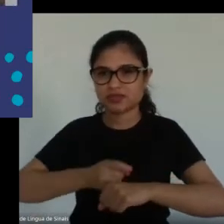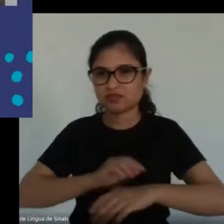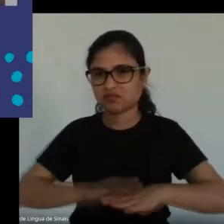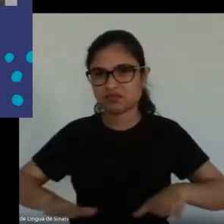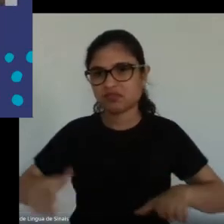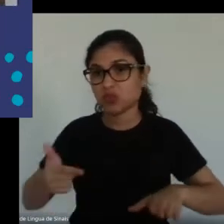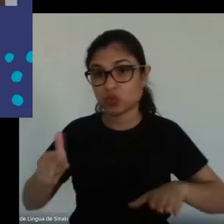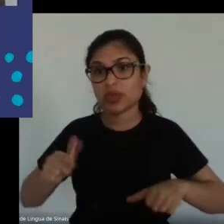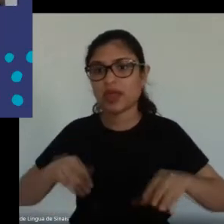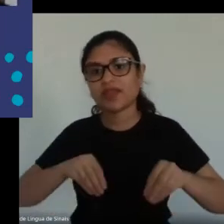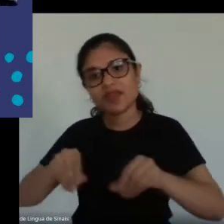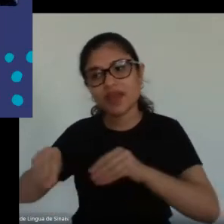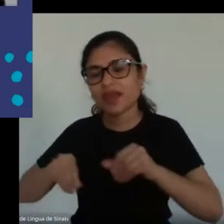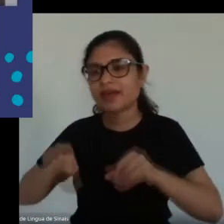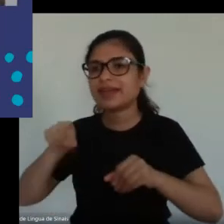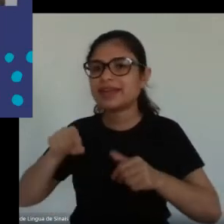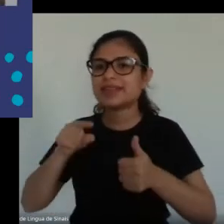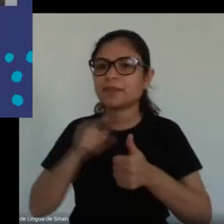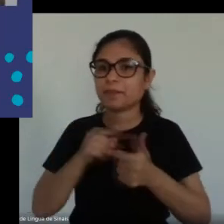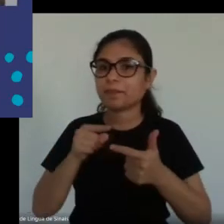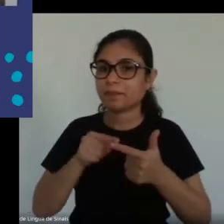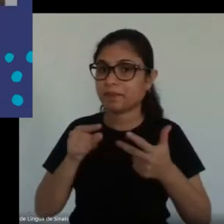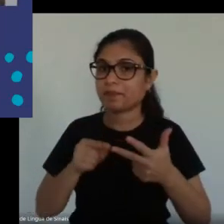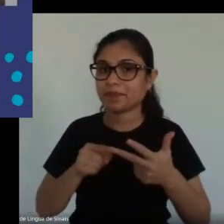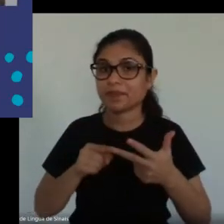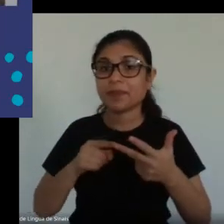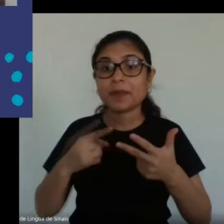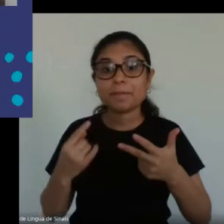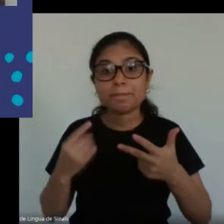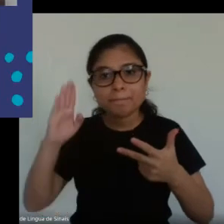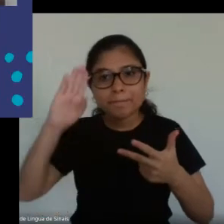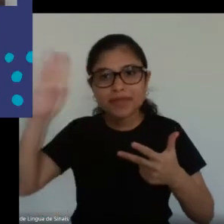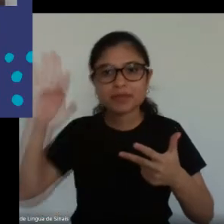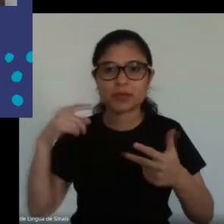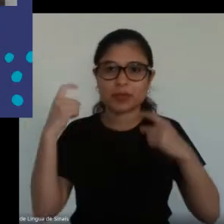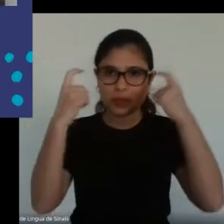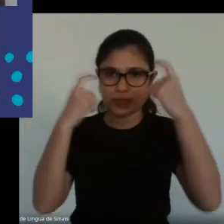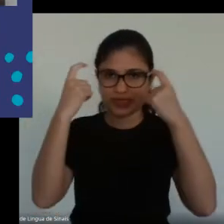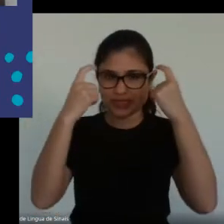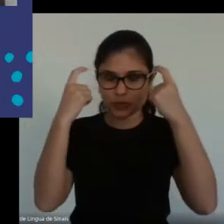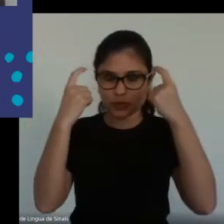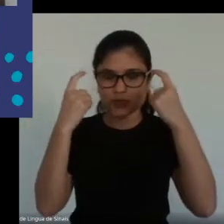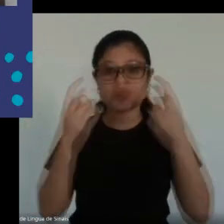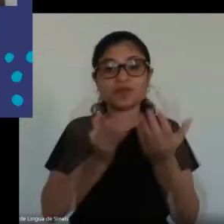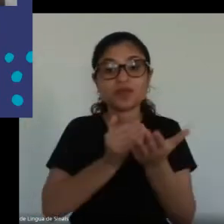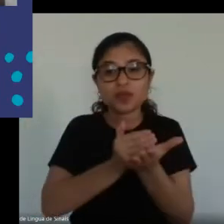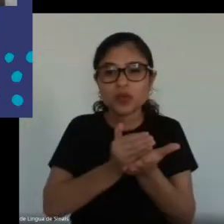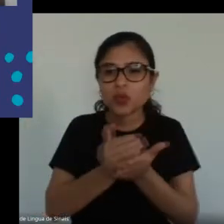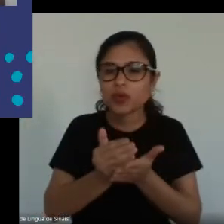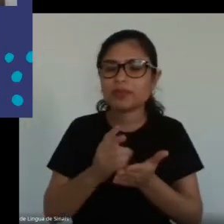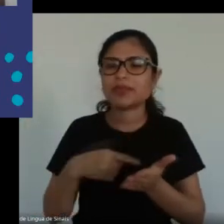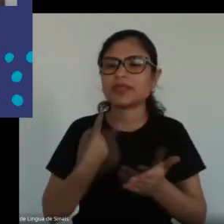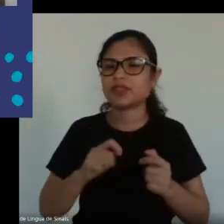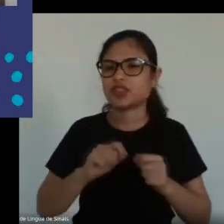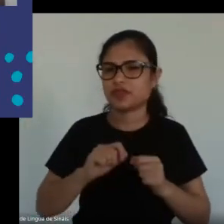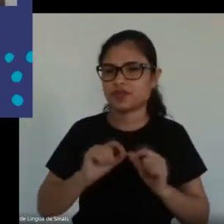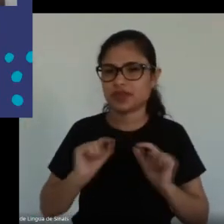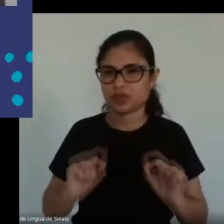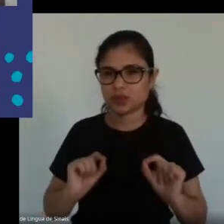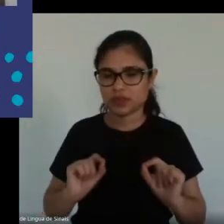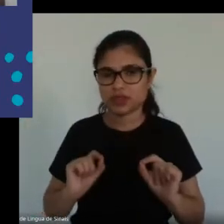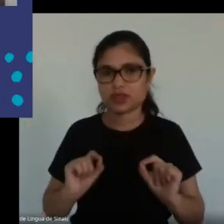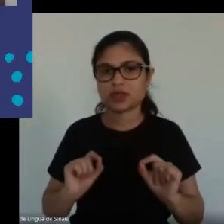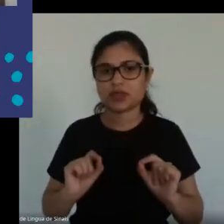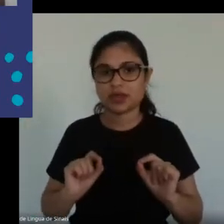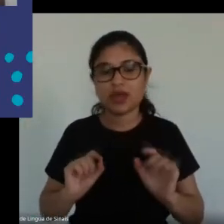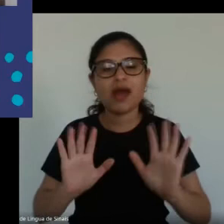foram as primeiras preocupações. E o que a gente fez nesse primeiro momento? Nesse primeiro momento, nós nos